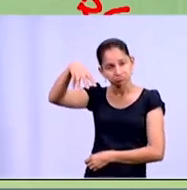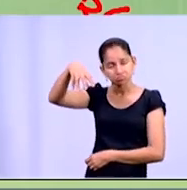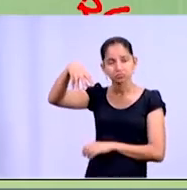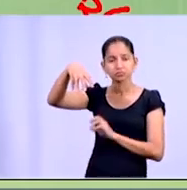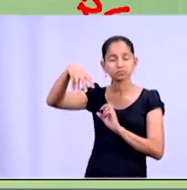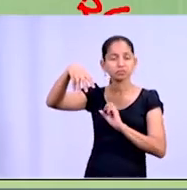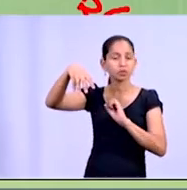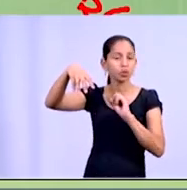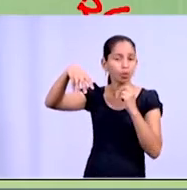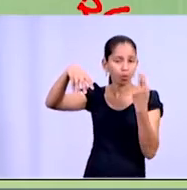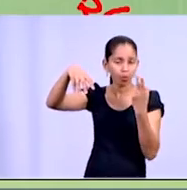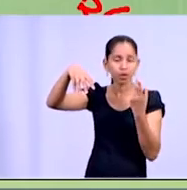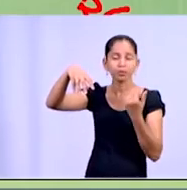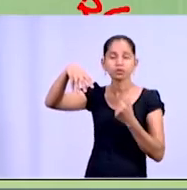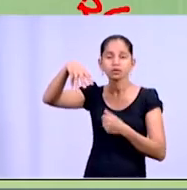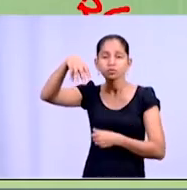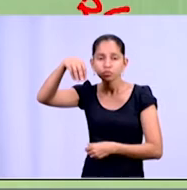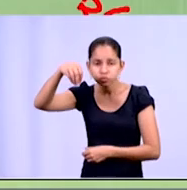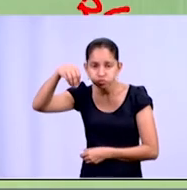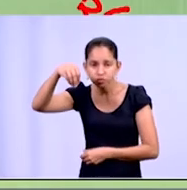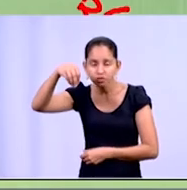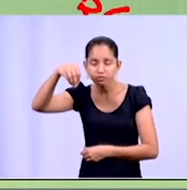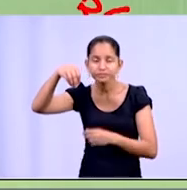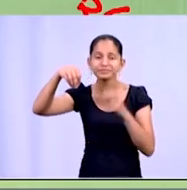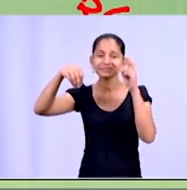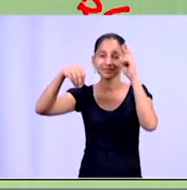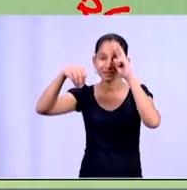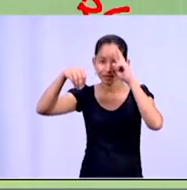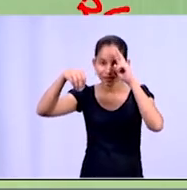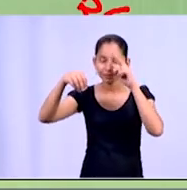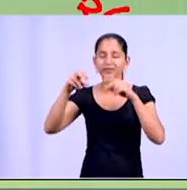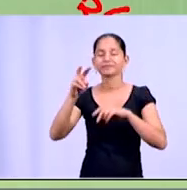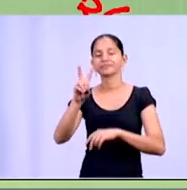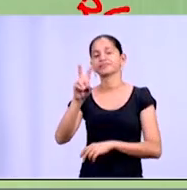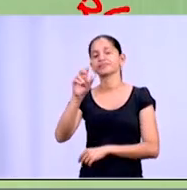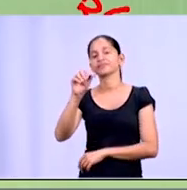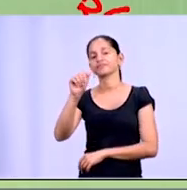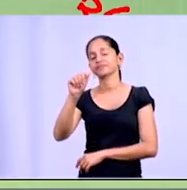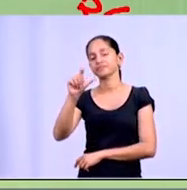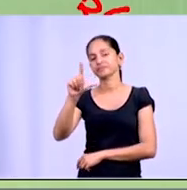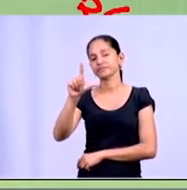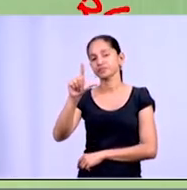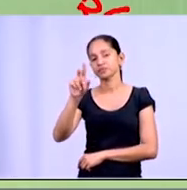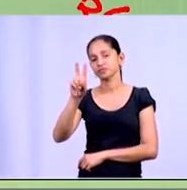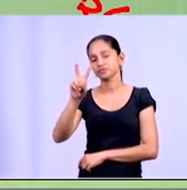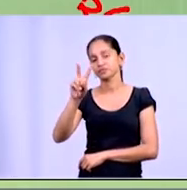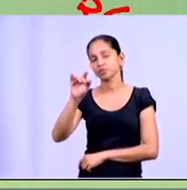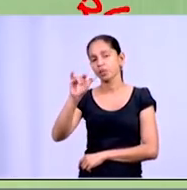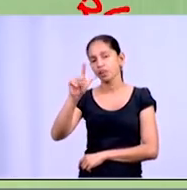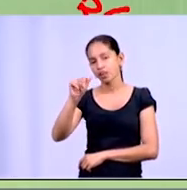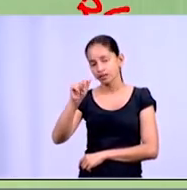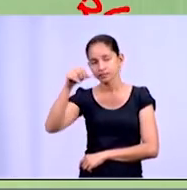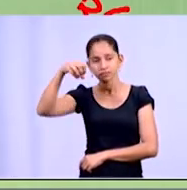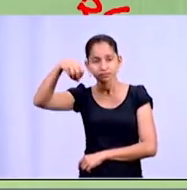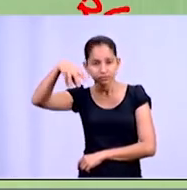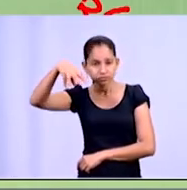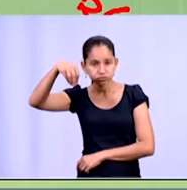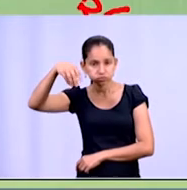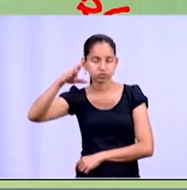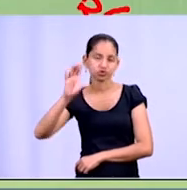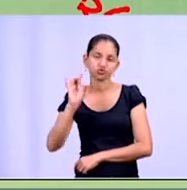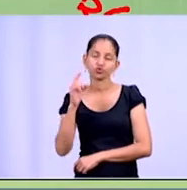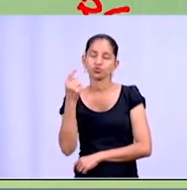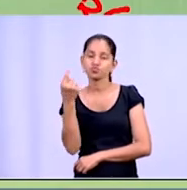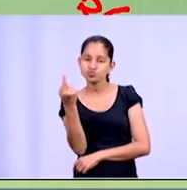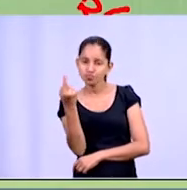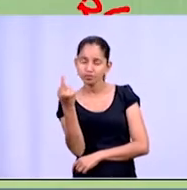estar desligada. Essa é aquela nossa válvula que a gente comentou antes, o nosso transistor que a gente comentou antes. Com essa única